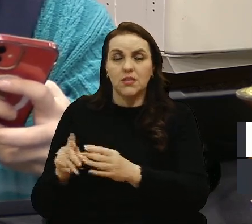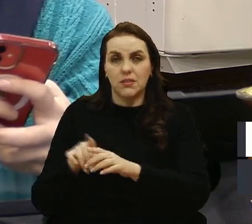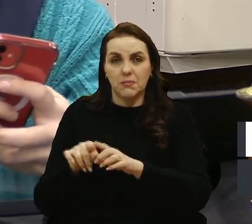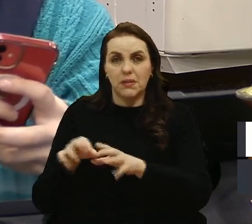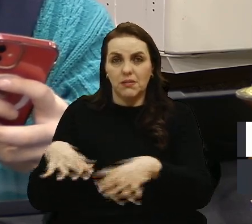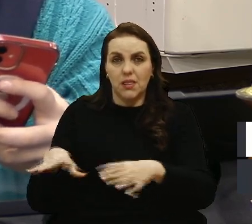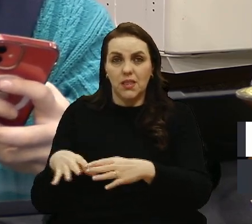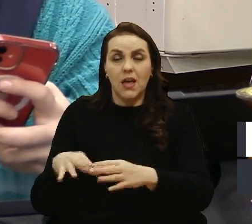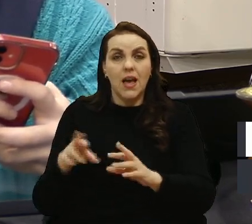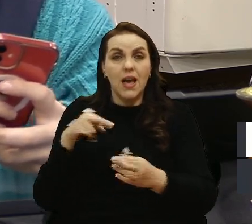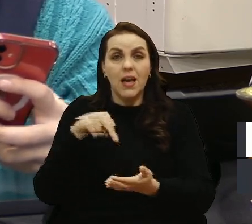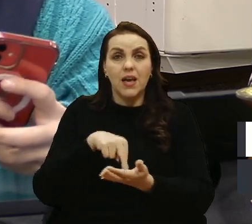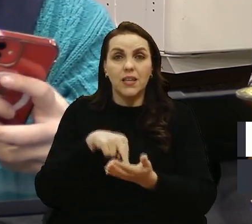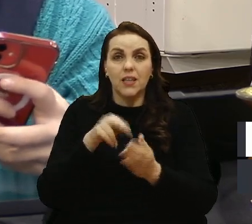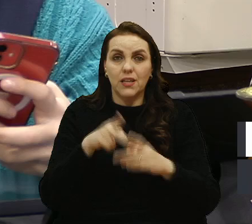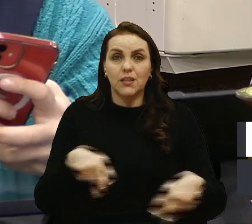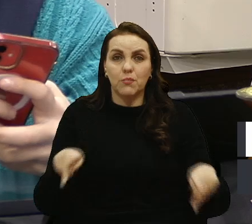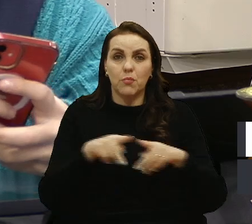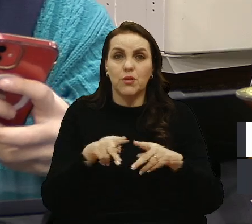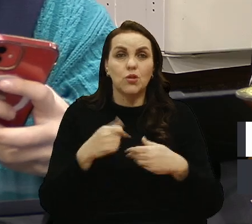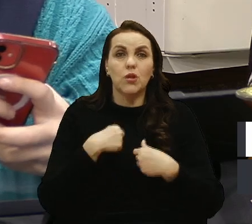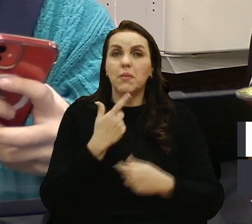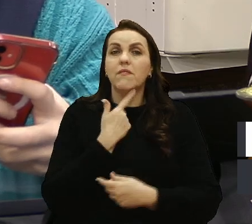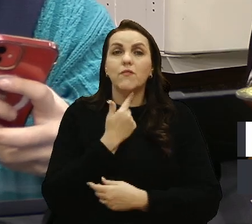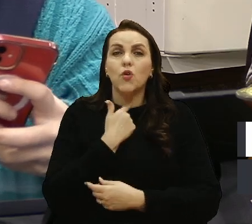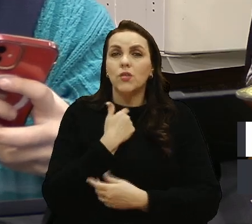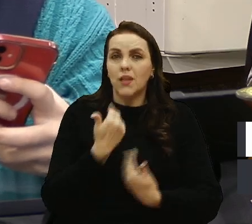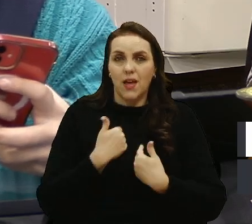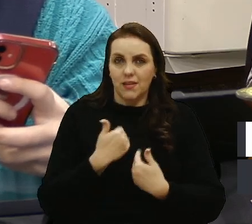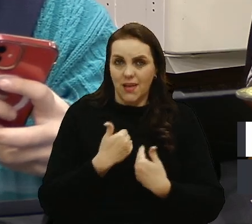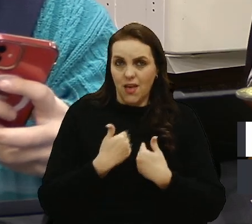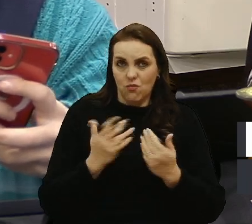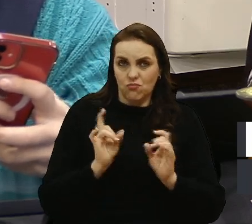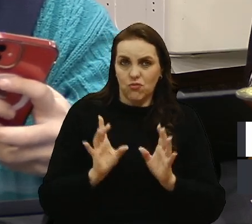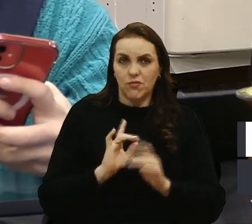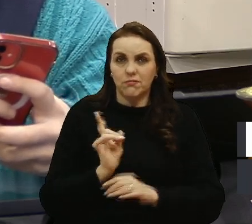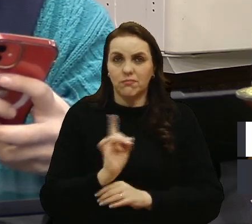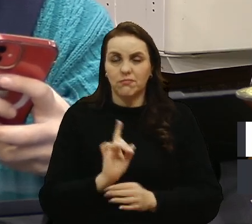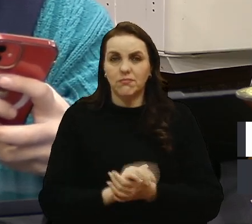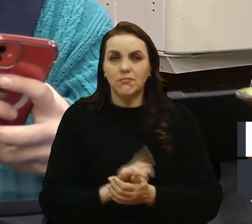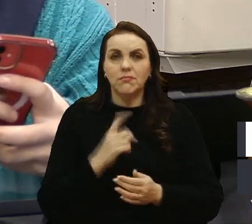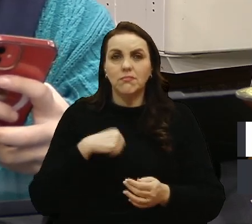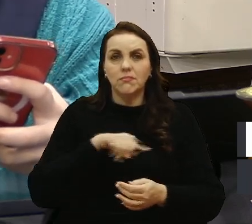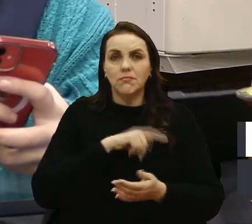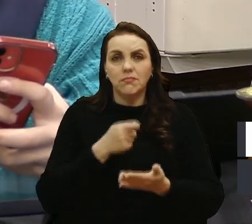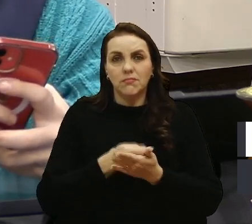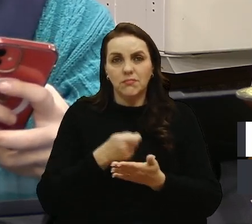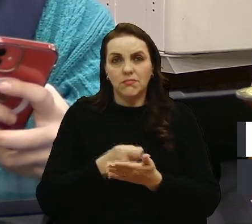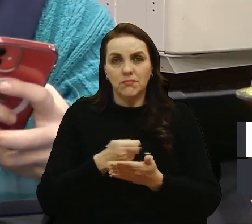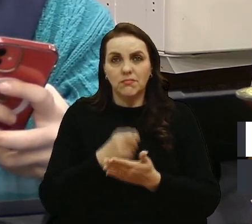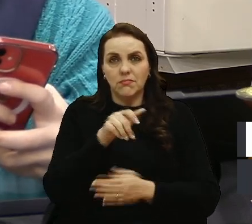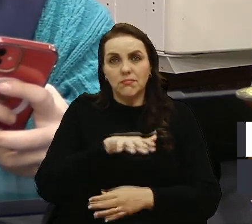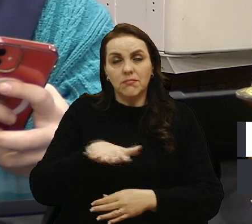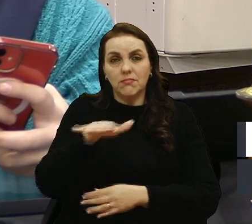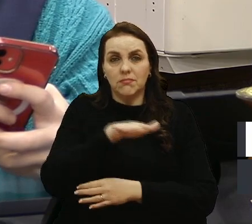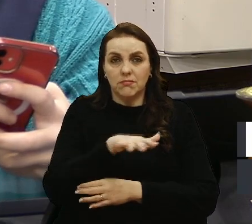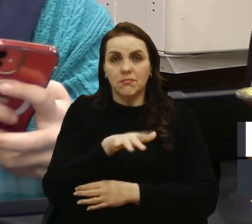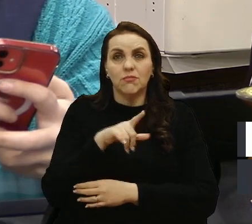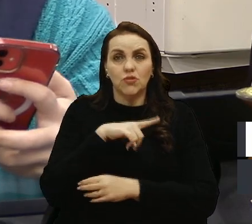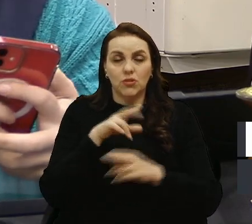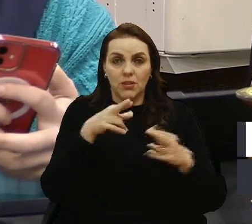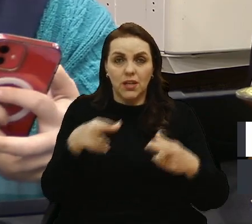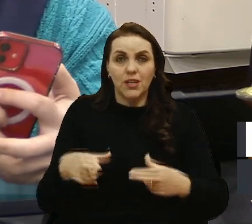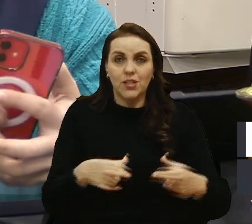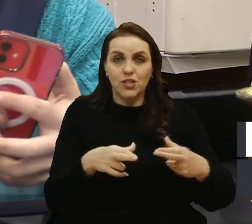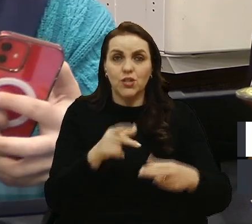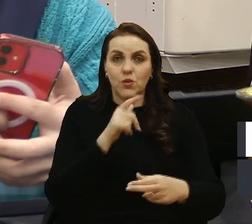da realidade do povo e não da minha vontade exclusiva, porque a gente exigia nas áreas que se encontravam em zonas de água a